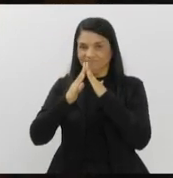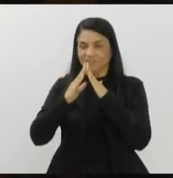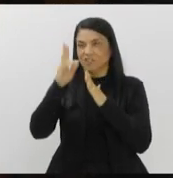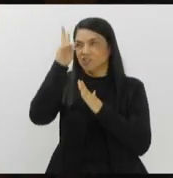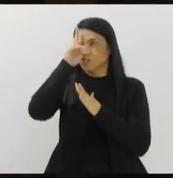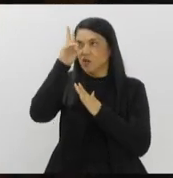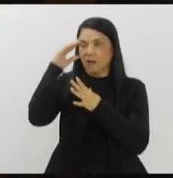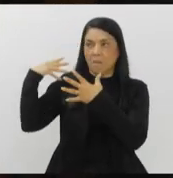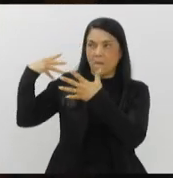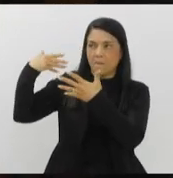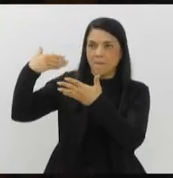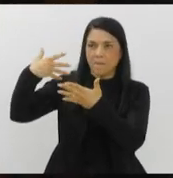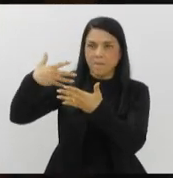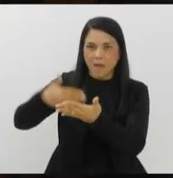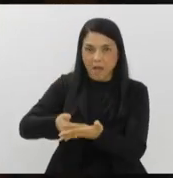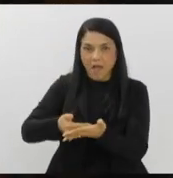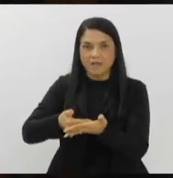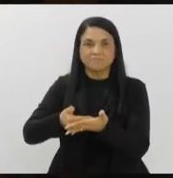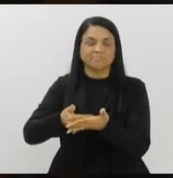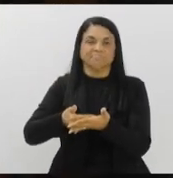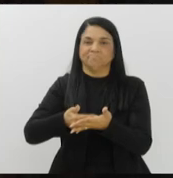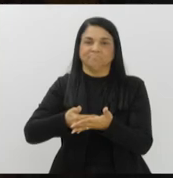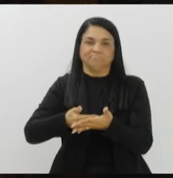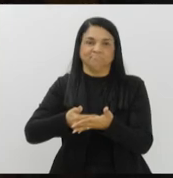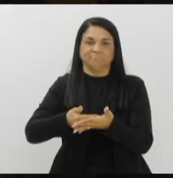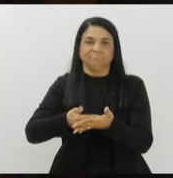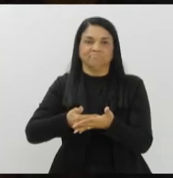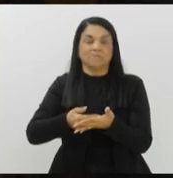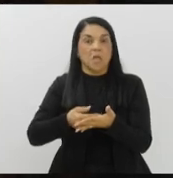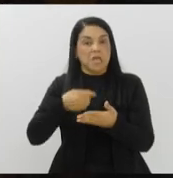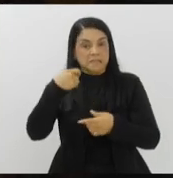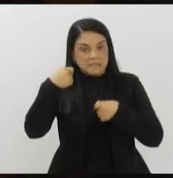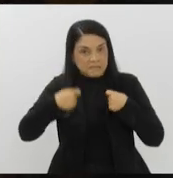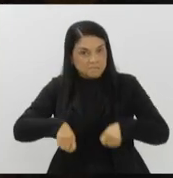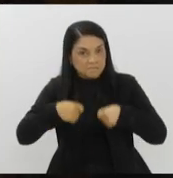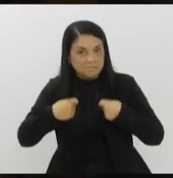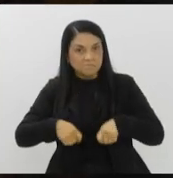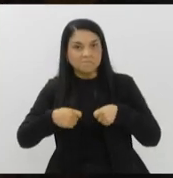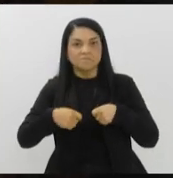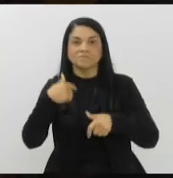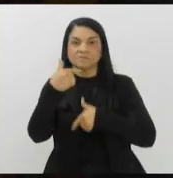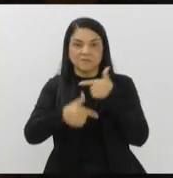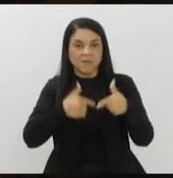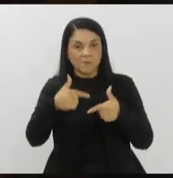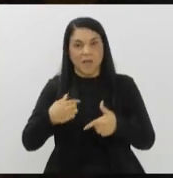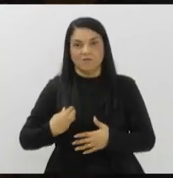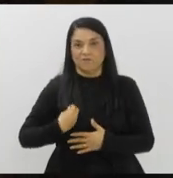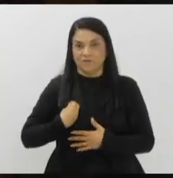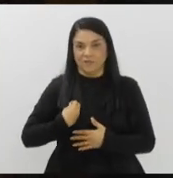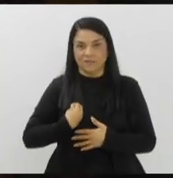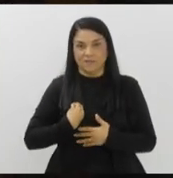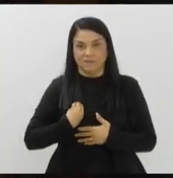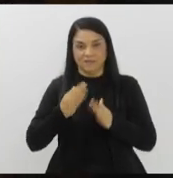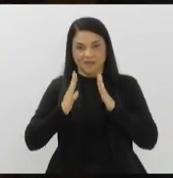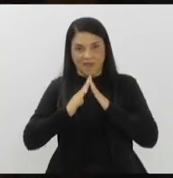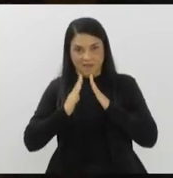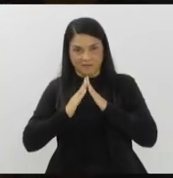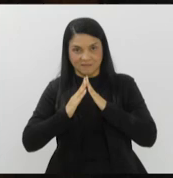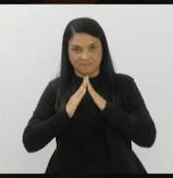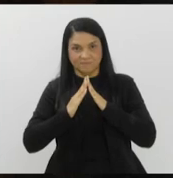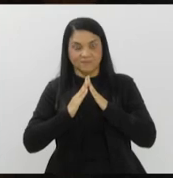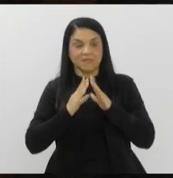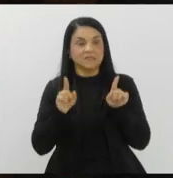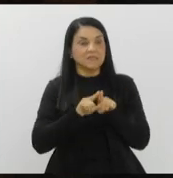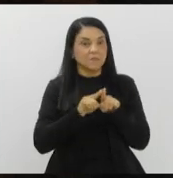reconhecido como parte fundamental do trabalho social necessário para a vida, quando a gente olha para o trabalho na pesca e